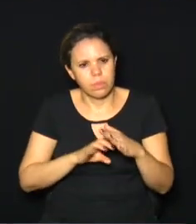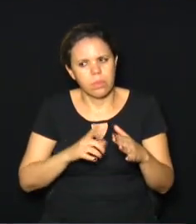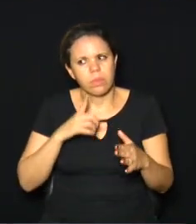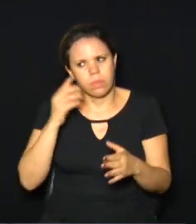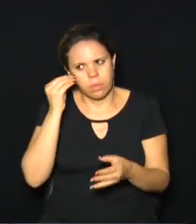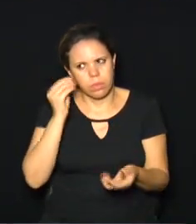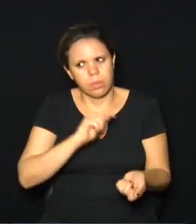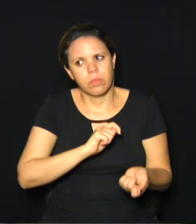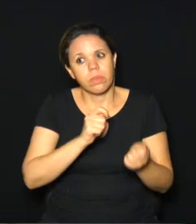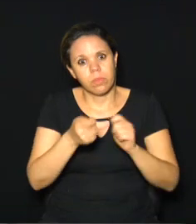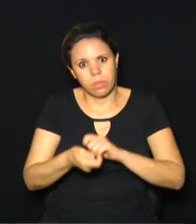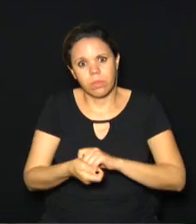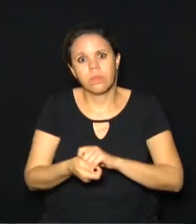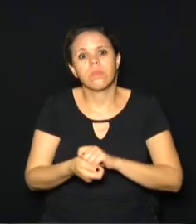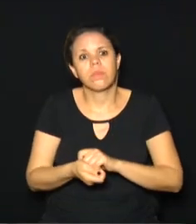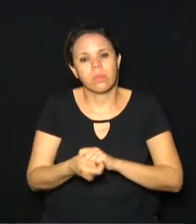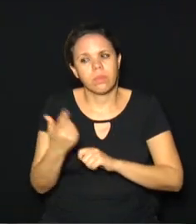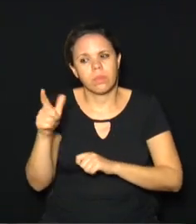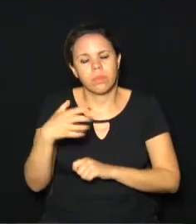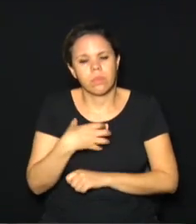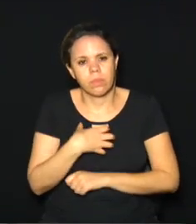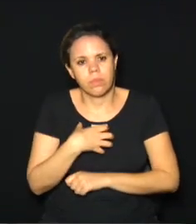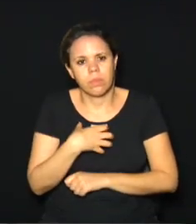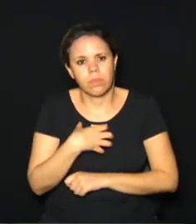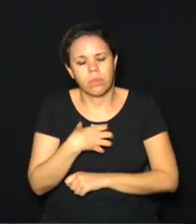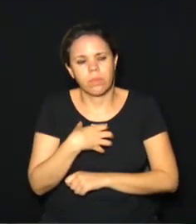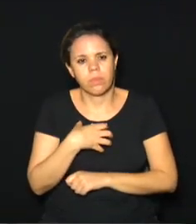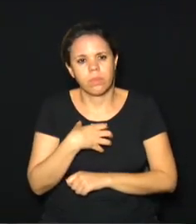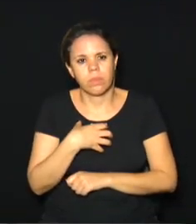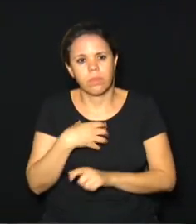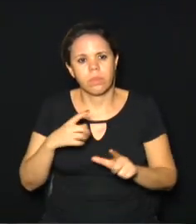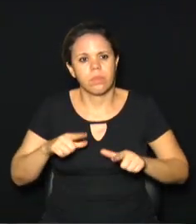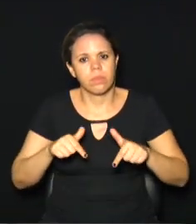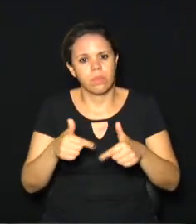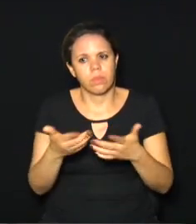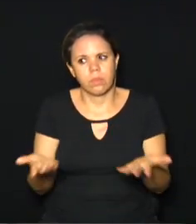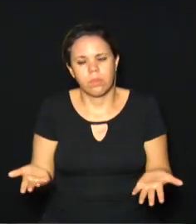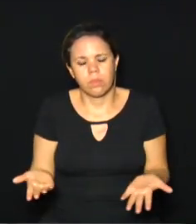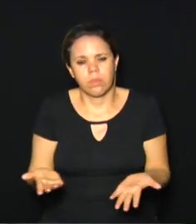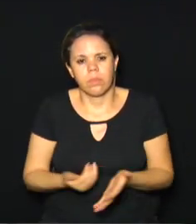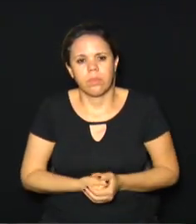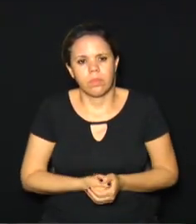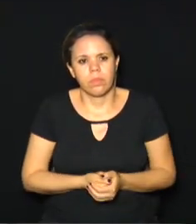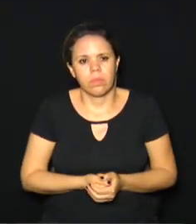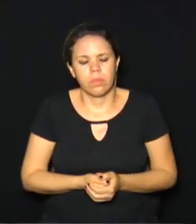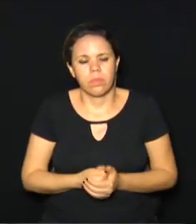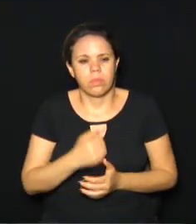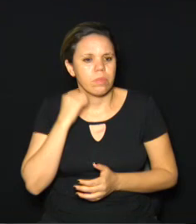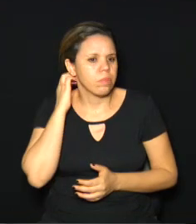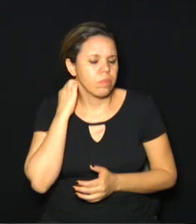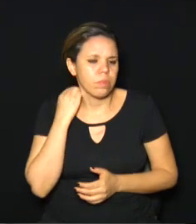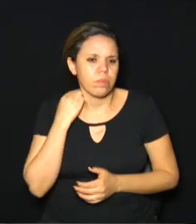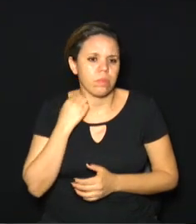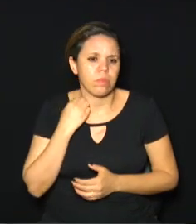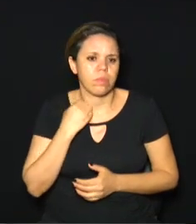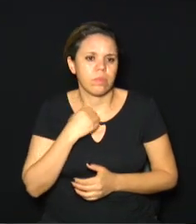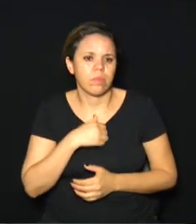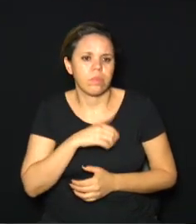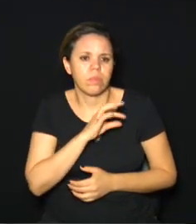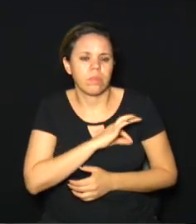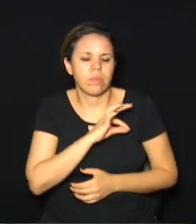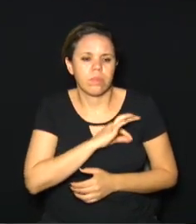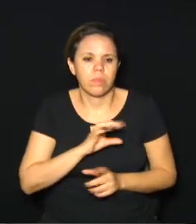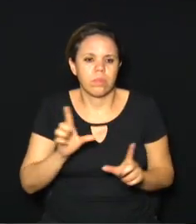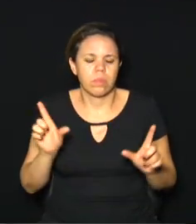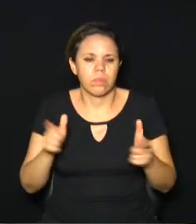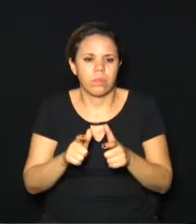adaptar de uma outra maneira para enfrentar isso. Então, o corte de